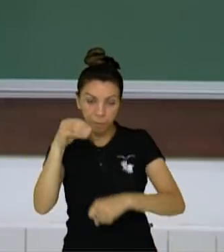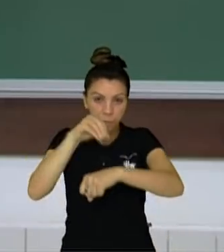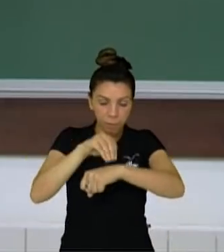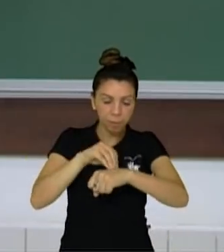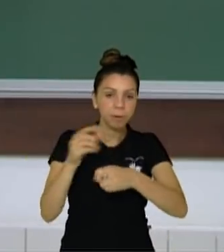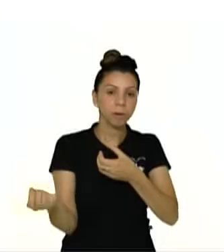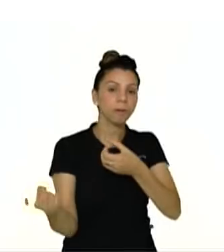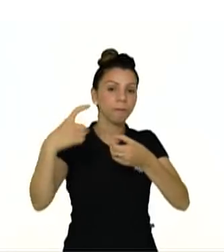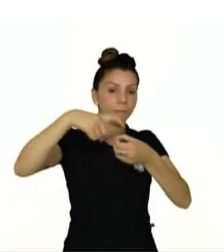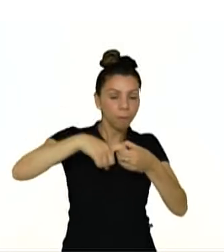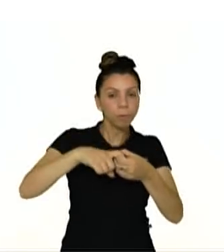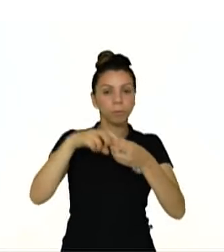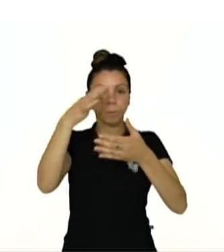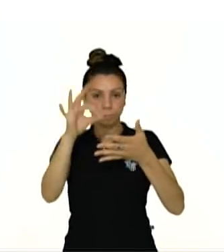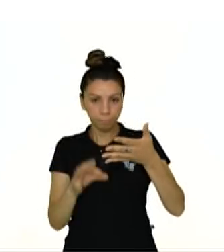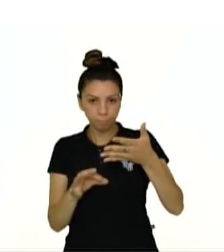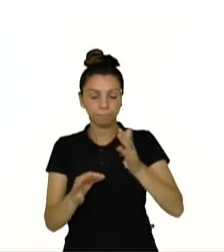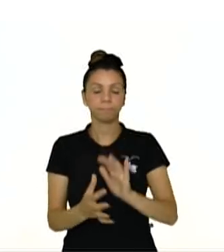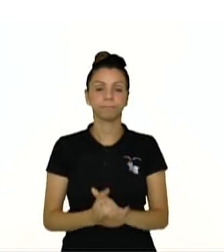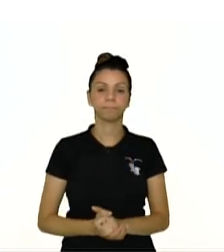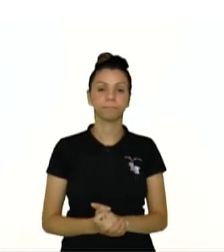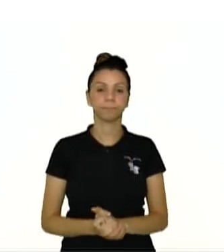eu já volto para corrigir.